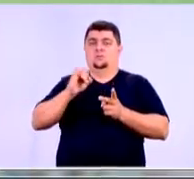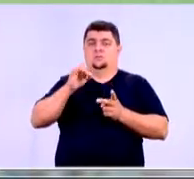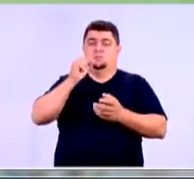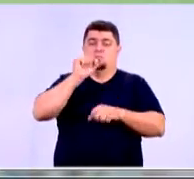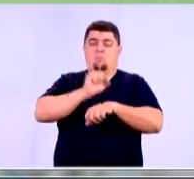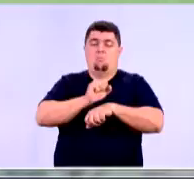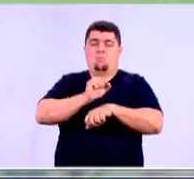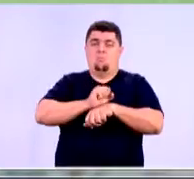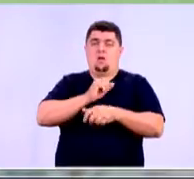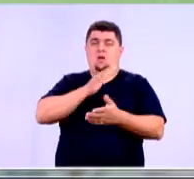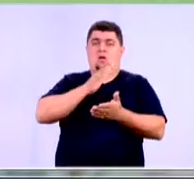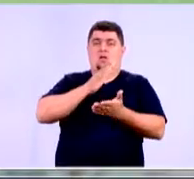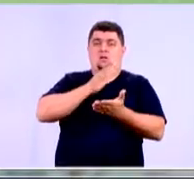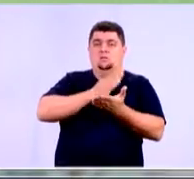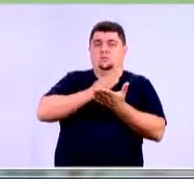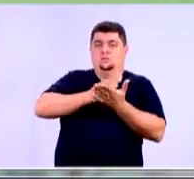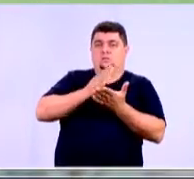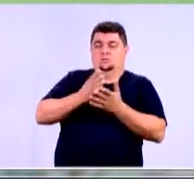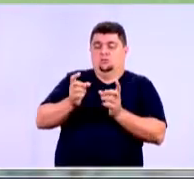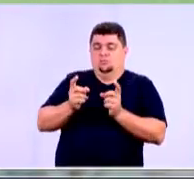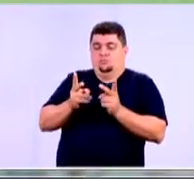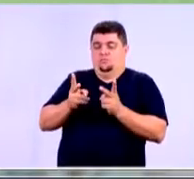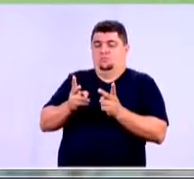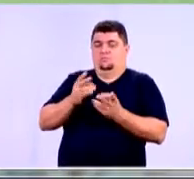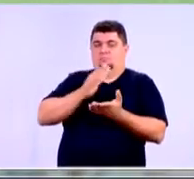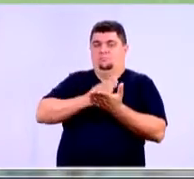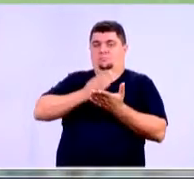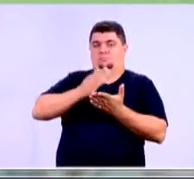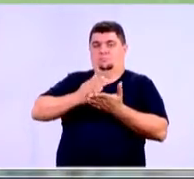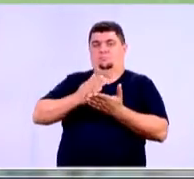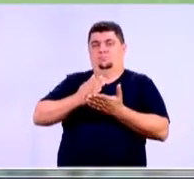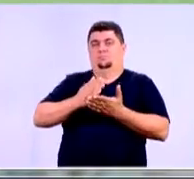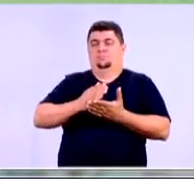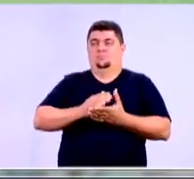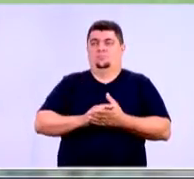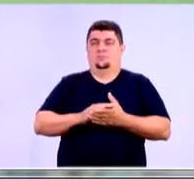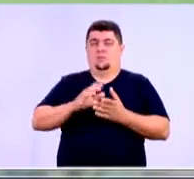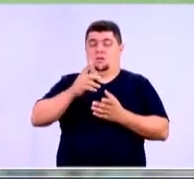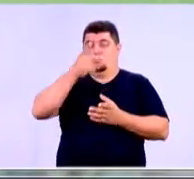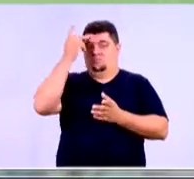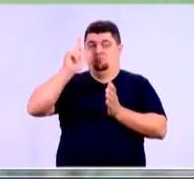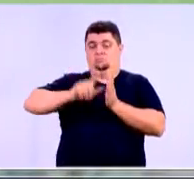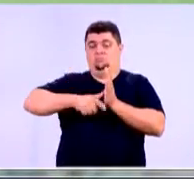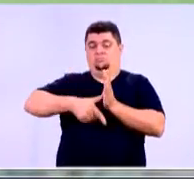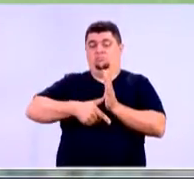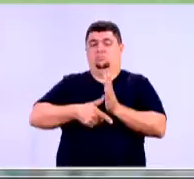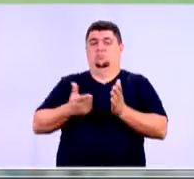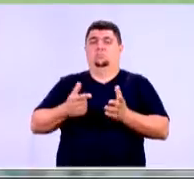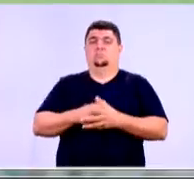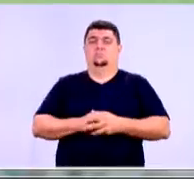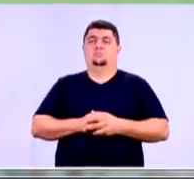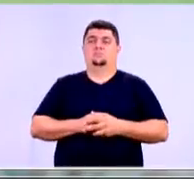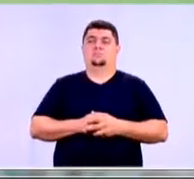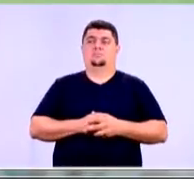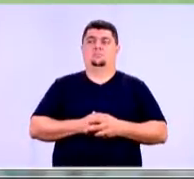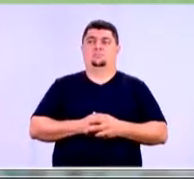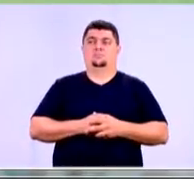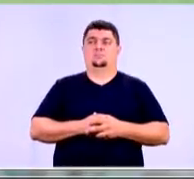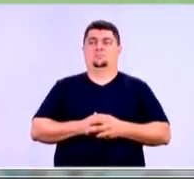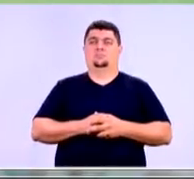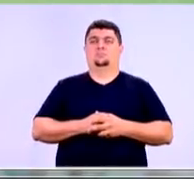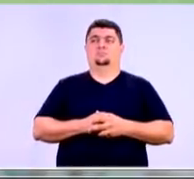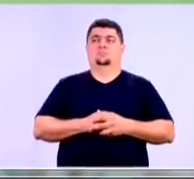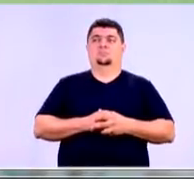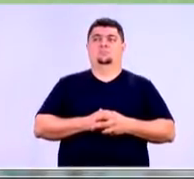eles parassem de comprar, parassem de vender para os seus clientes que estão pagando em atraso.